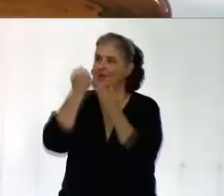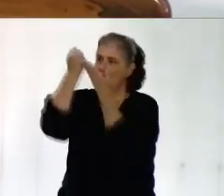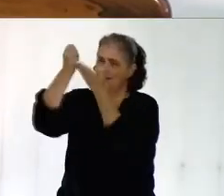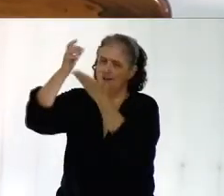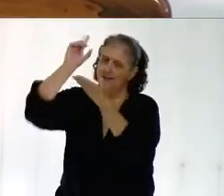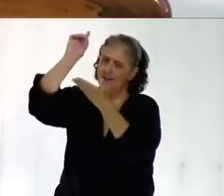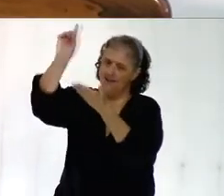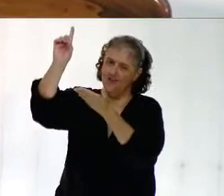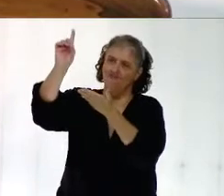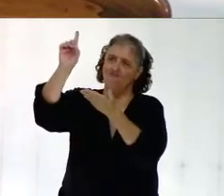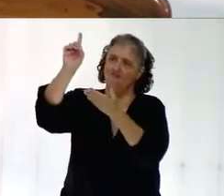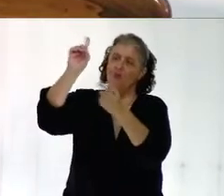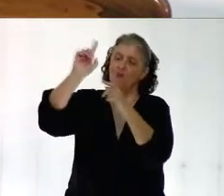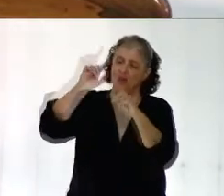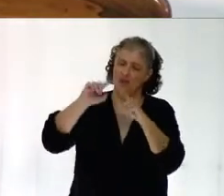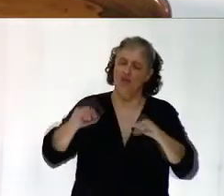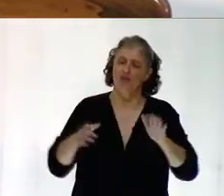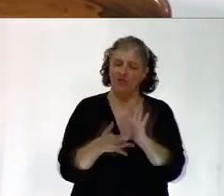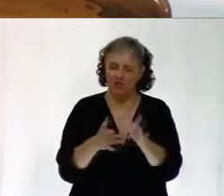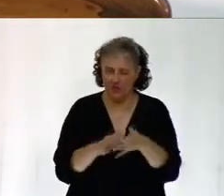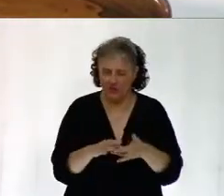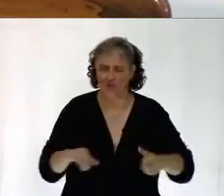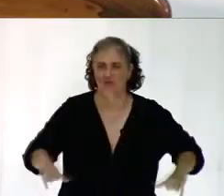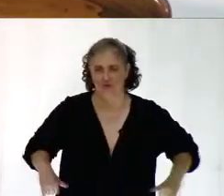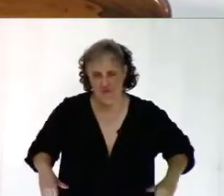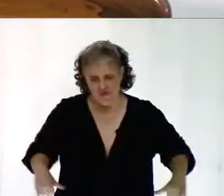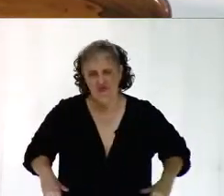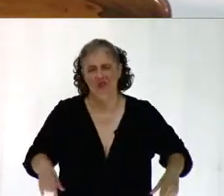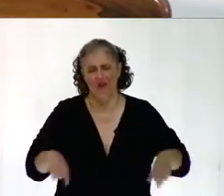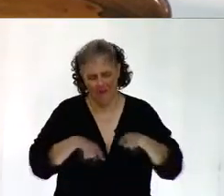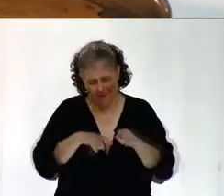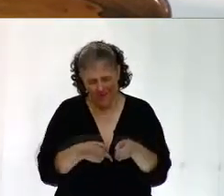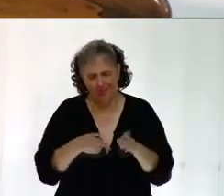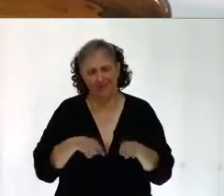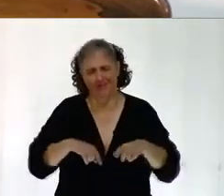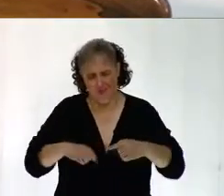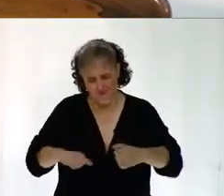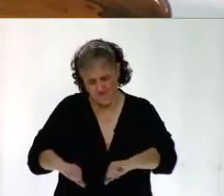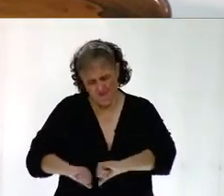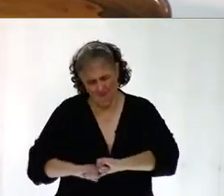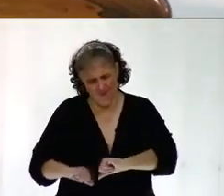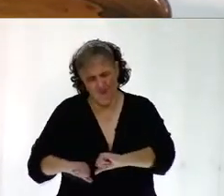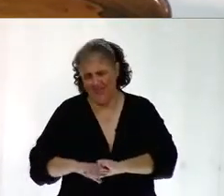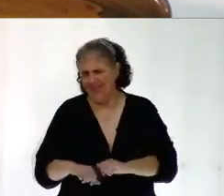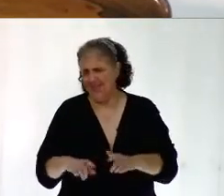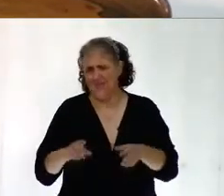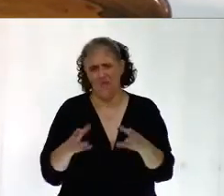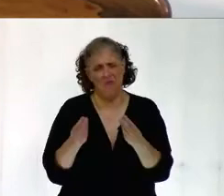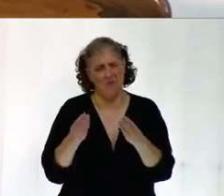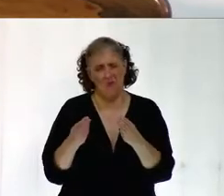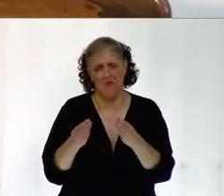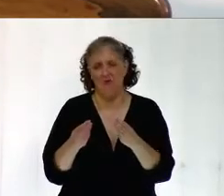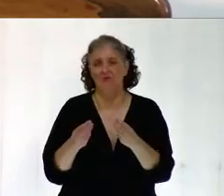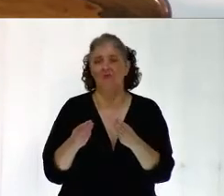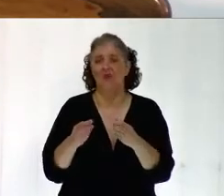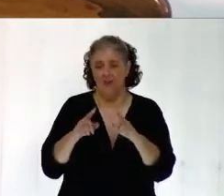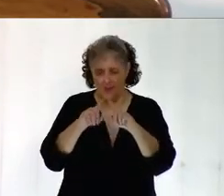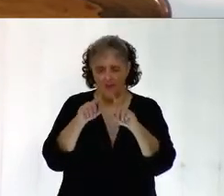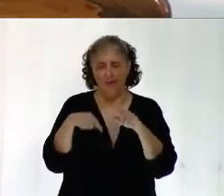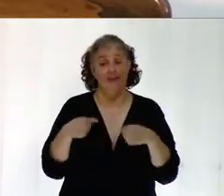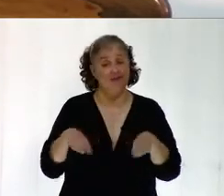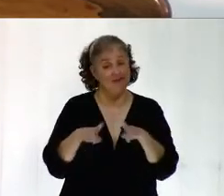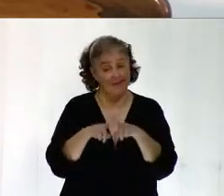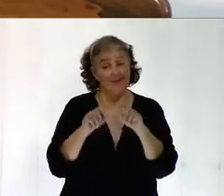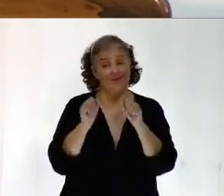que ele mesmo sofreu tendo sido tentado é poderoso para socorrer os que